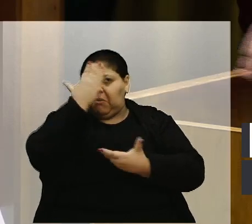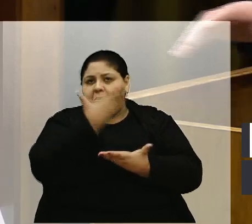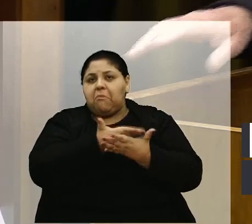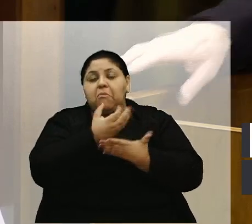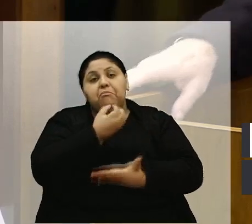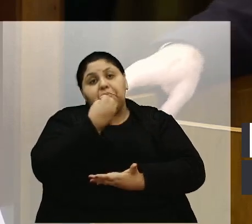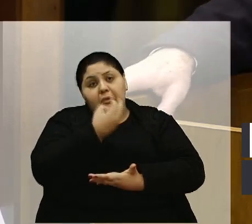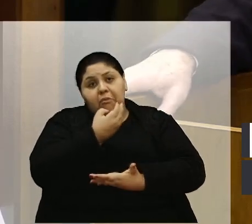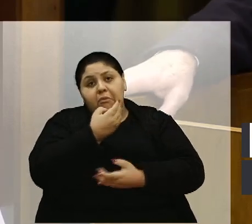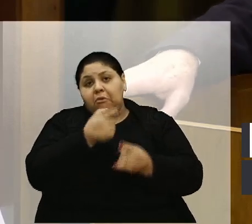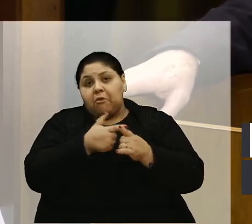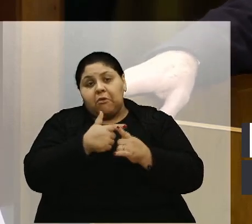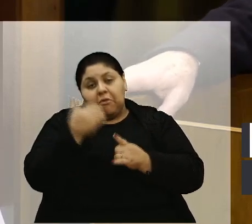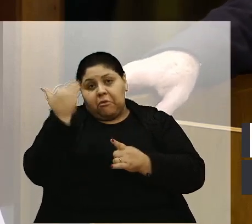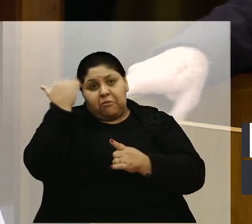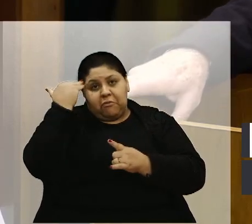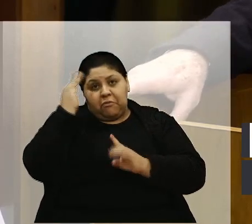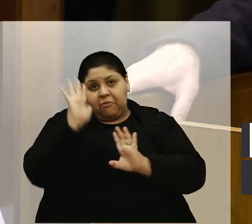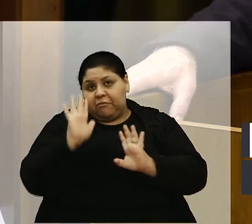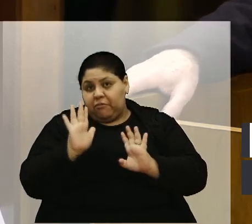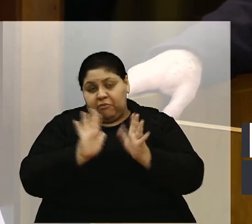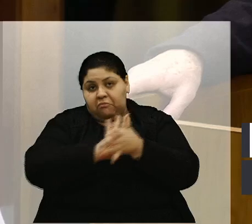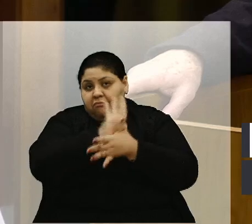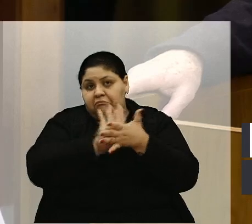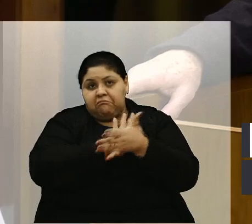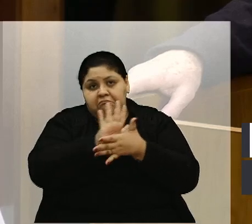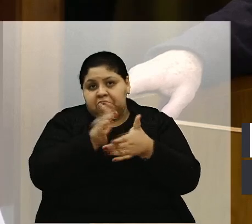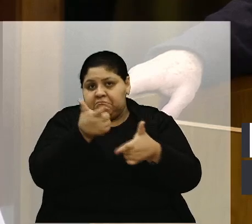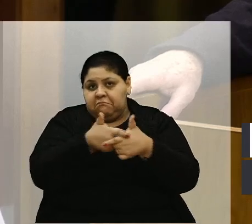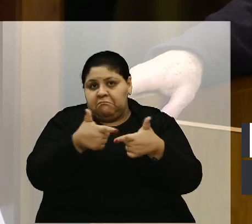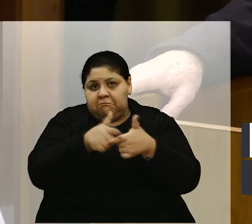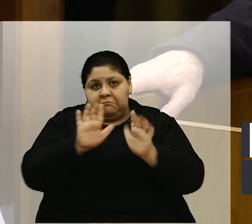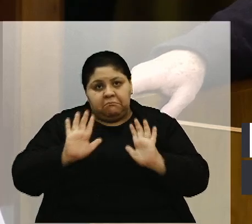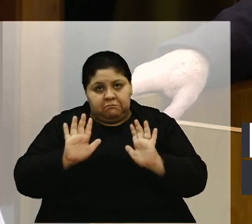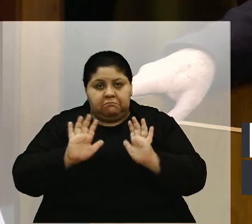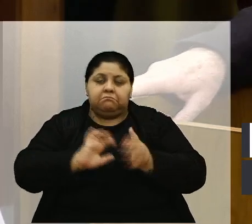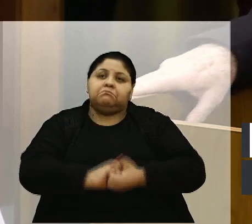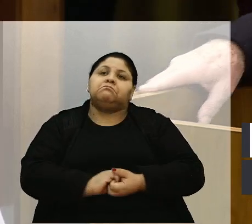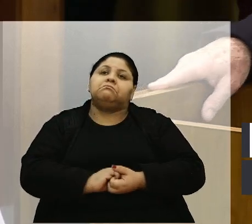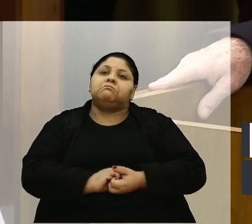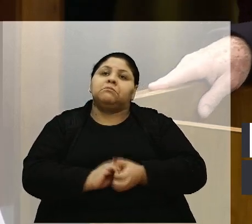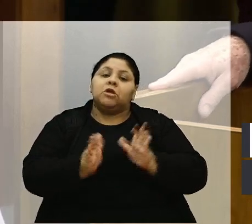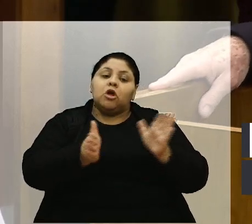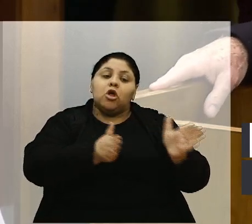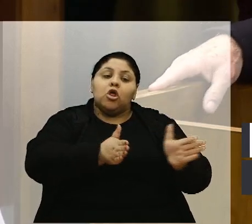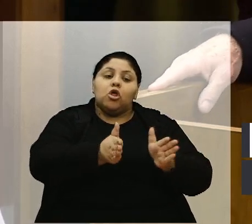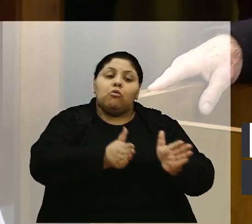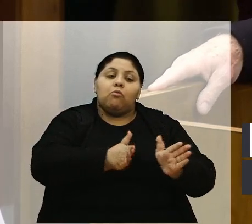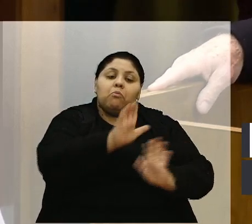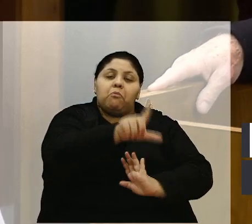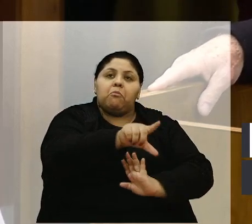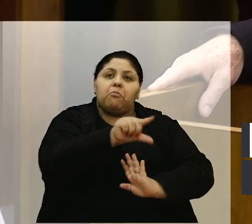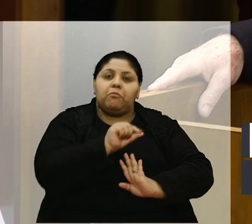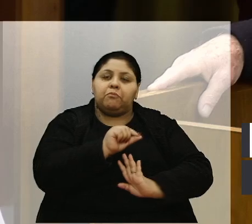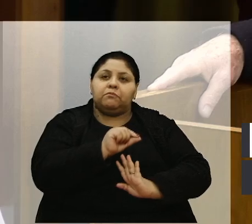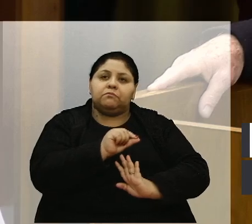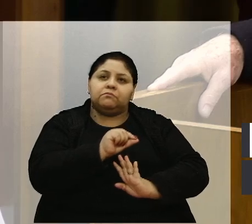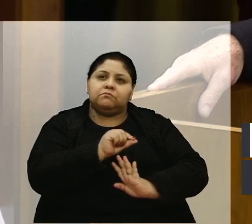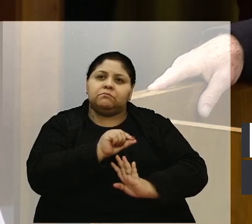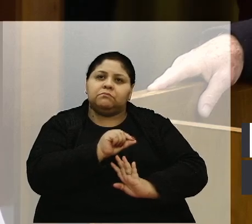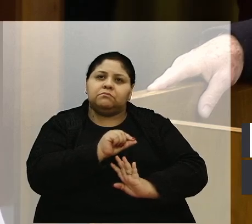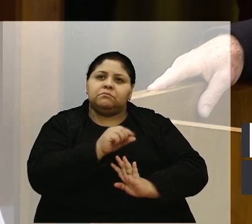bom, porque eu não fiquei sabendo de nenhuma intercorrência, e o prazo ficou definido que